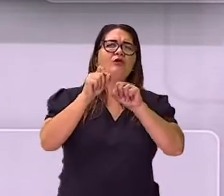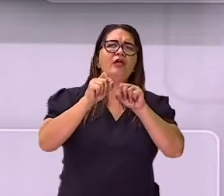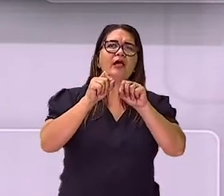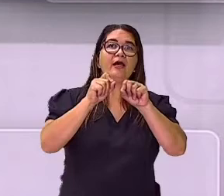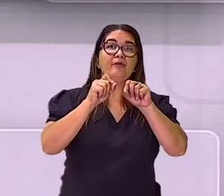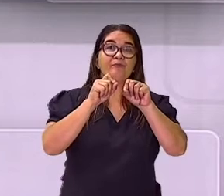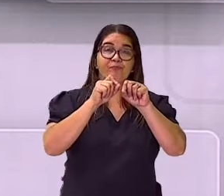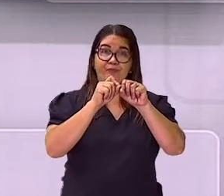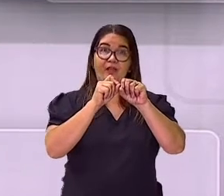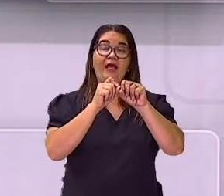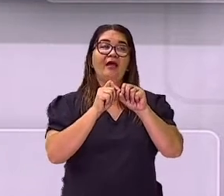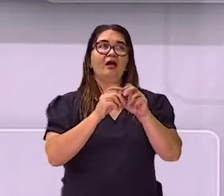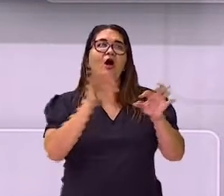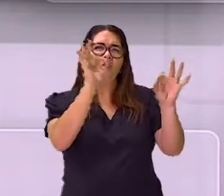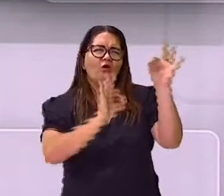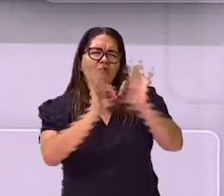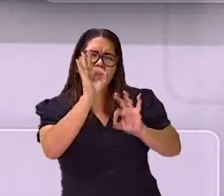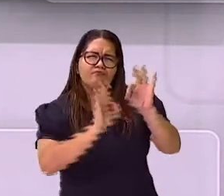unificados, ou seja,